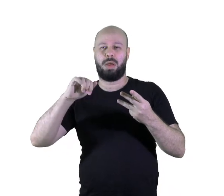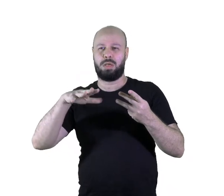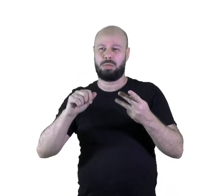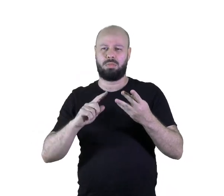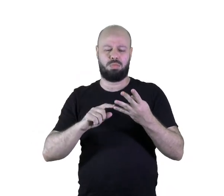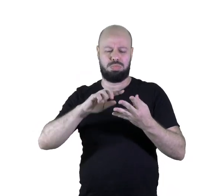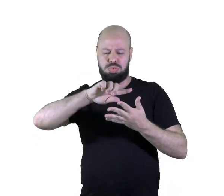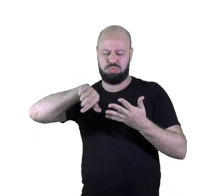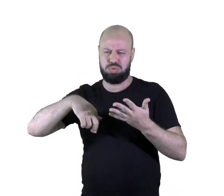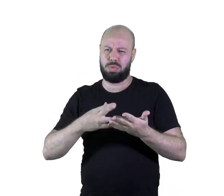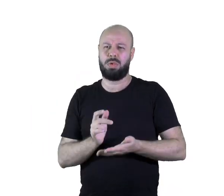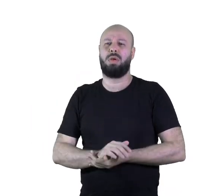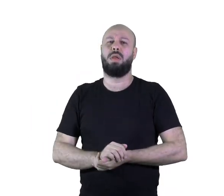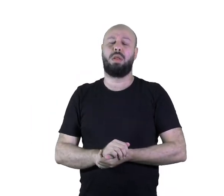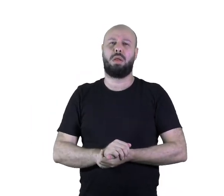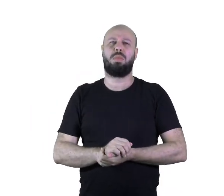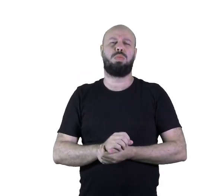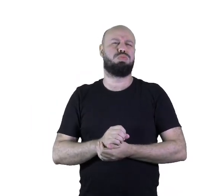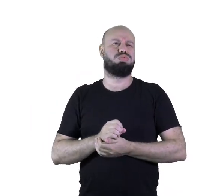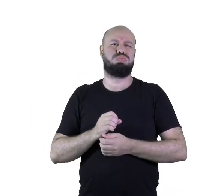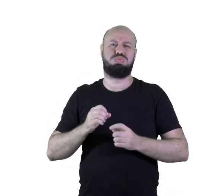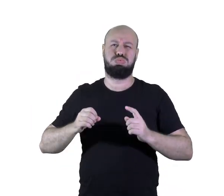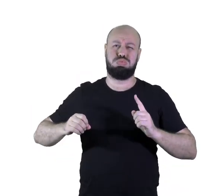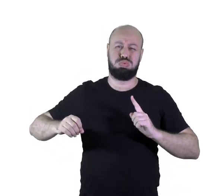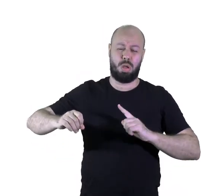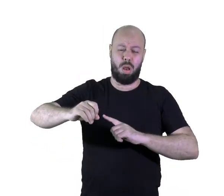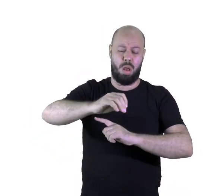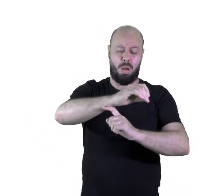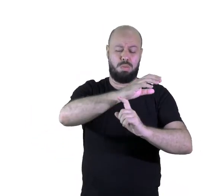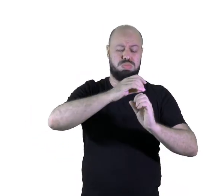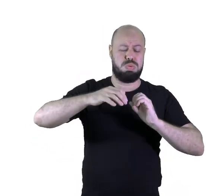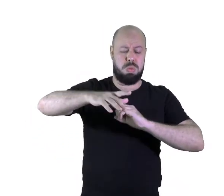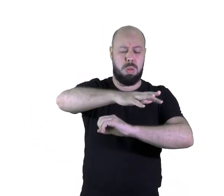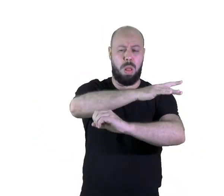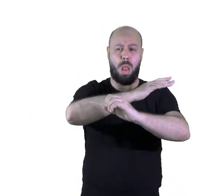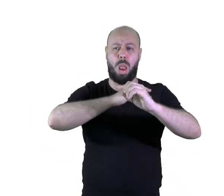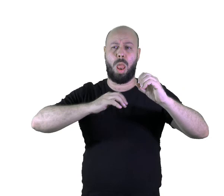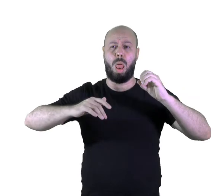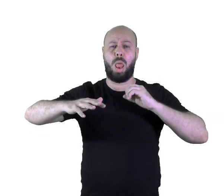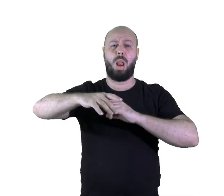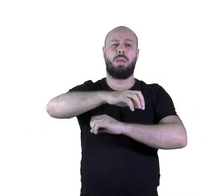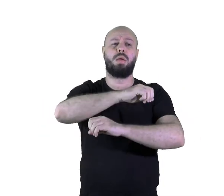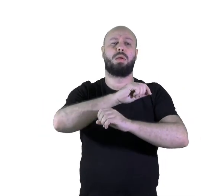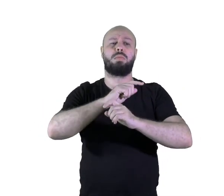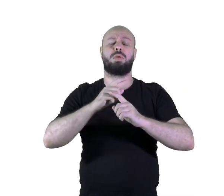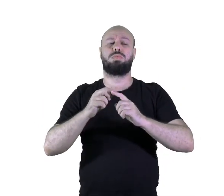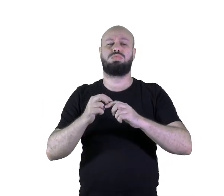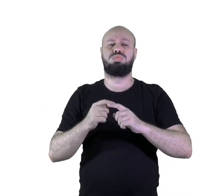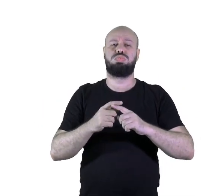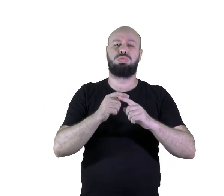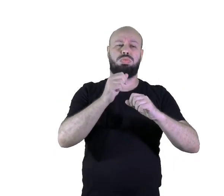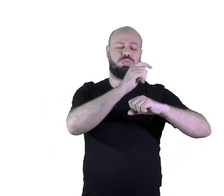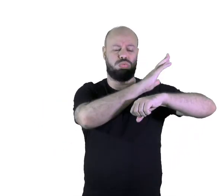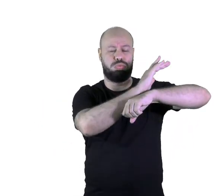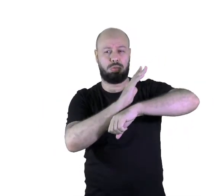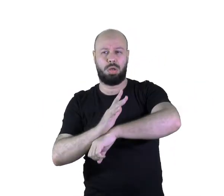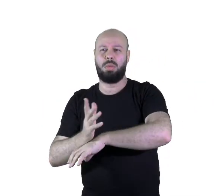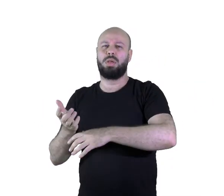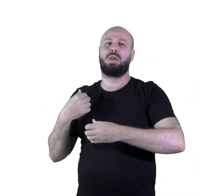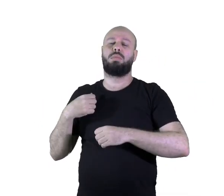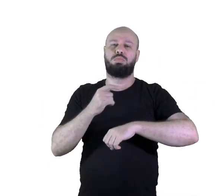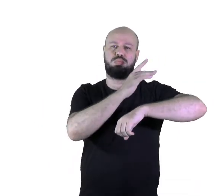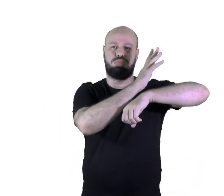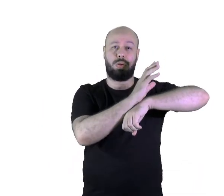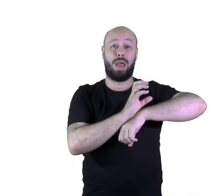Temos outros corpos celestes, né, os cometas, os asteroides, né, como a gente já viu antes, né, os cometas são aqueles que têm aquela cauda brilhante, os